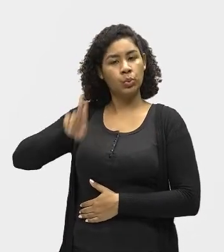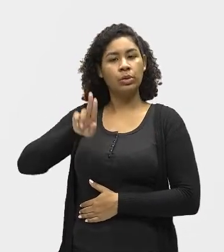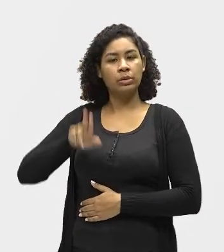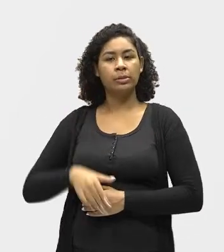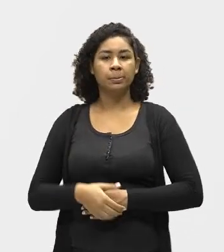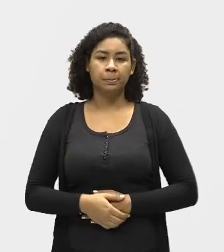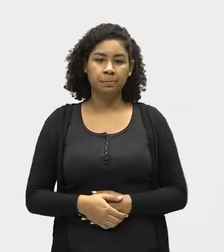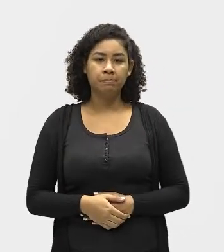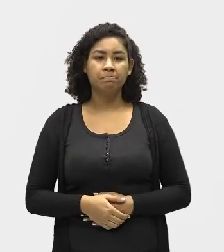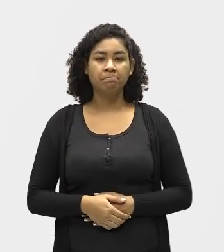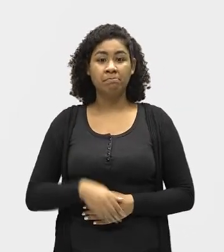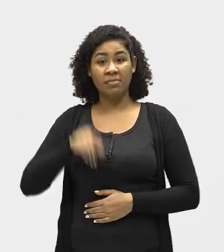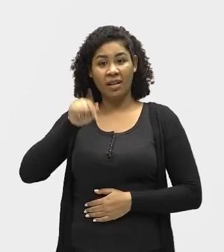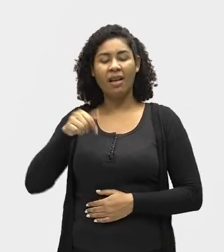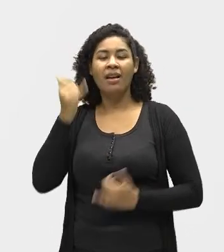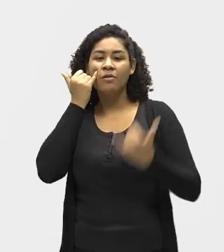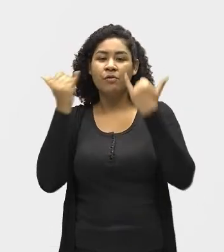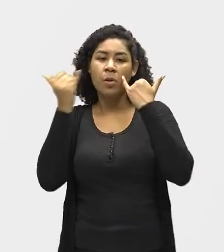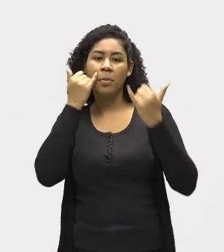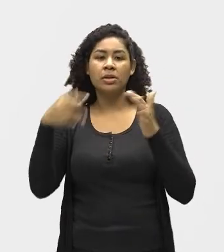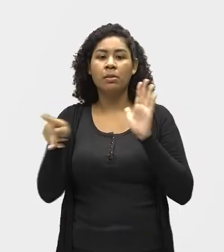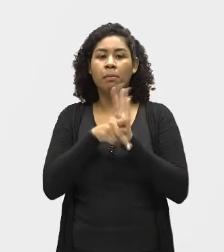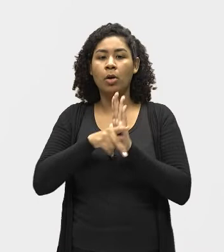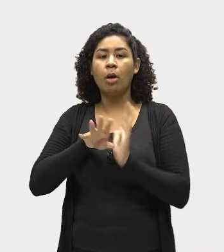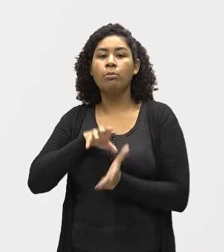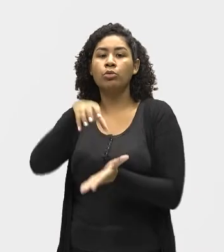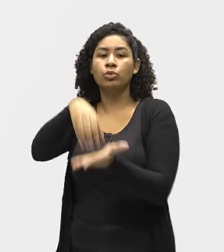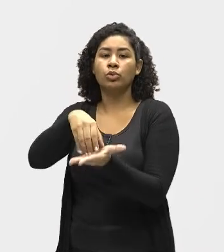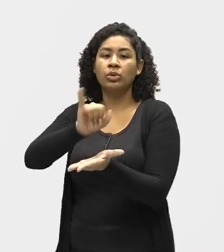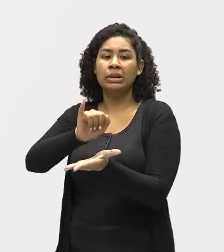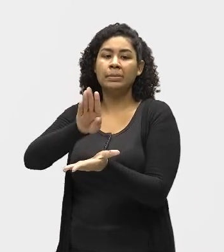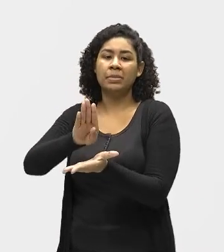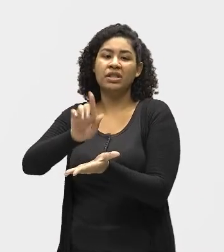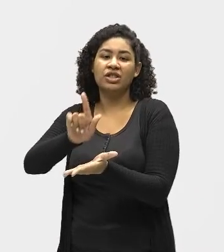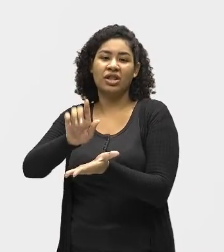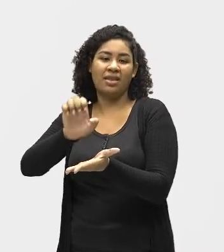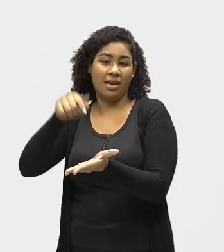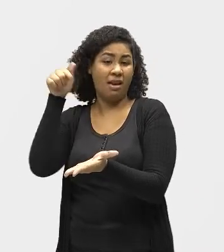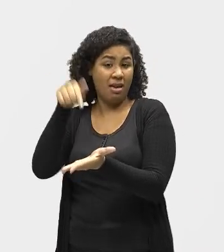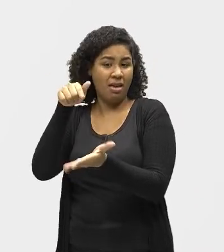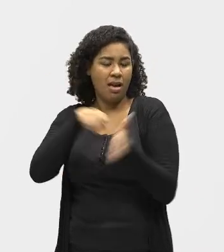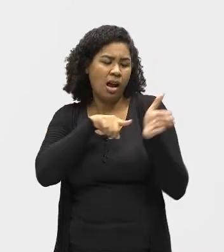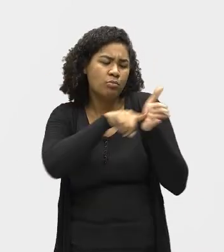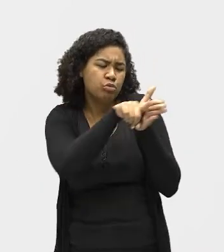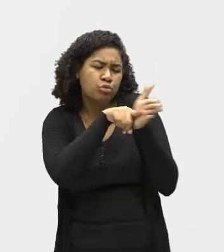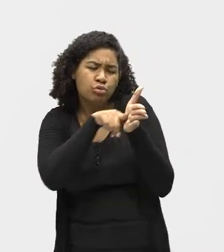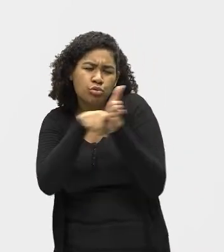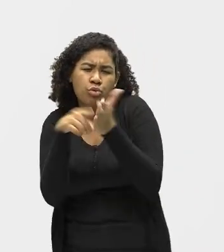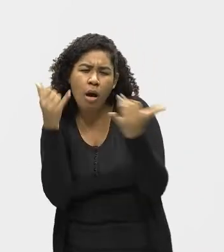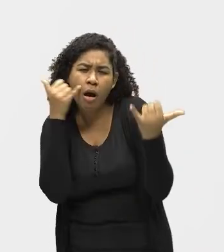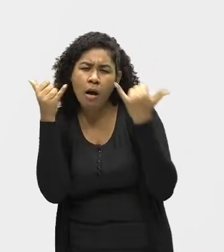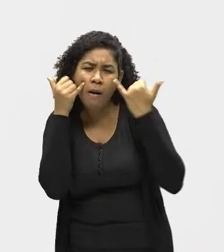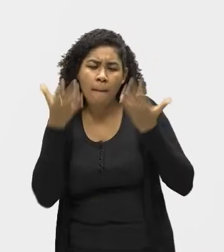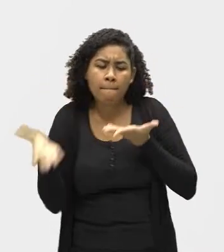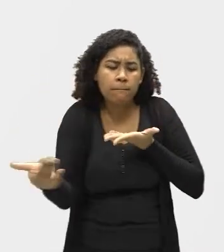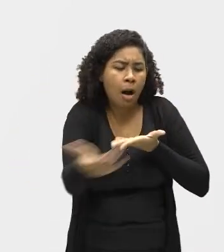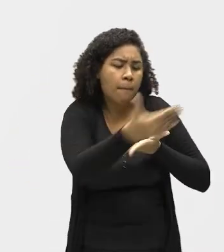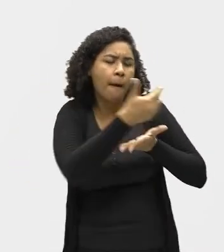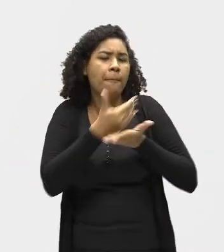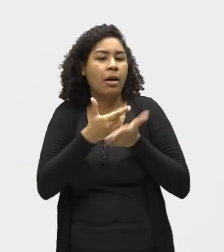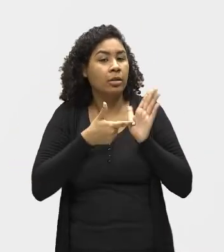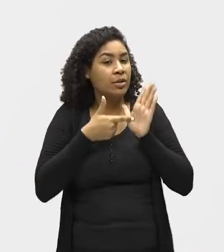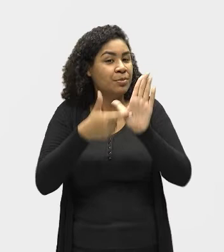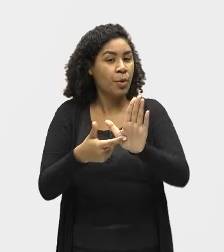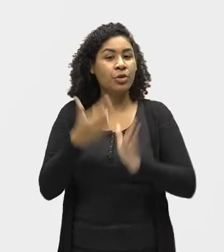infelizmente, foi a informação mais próxima que eu conheci, tá bom? Eu espero que daqui a pouco isso possa ser atualizado, do Instituto Brasileiro